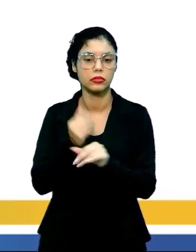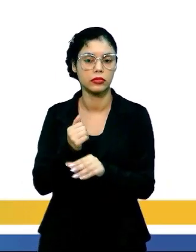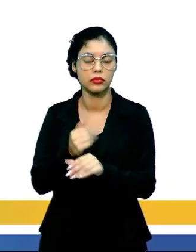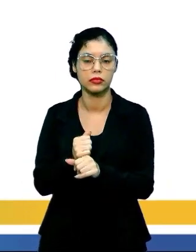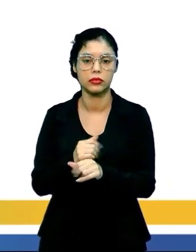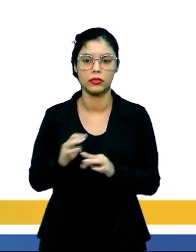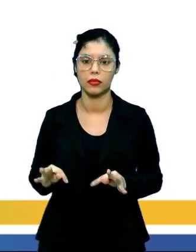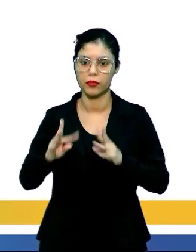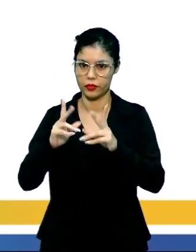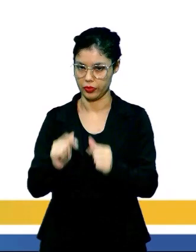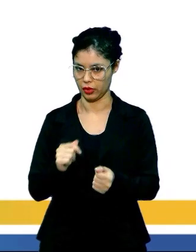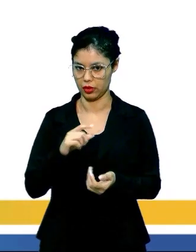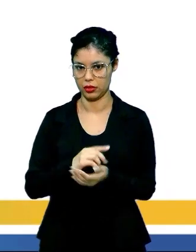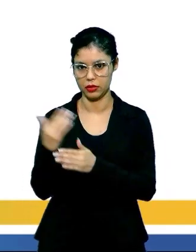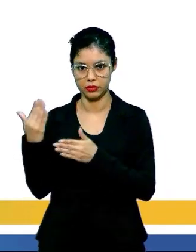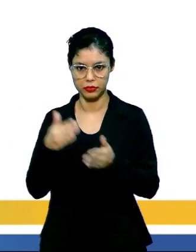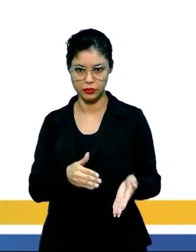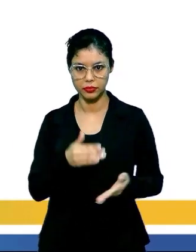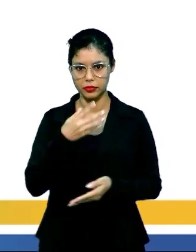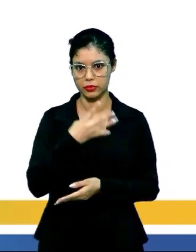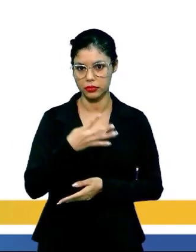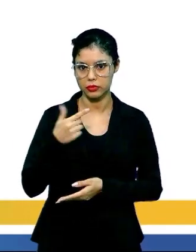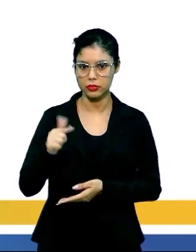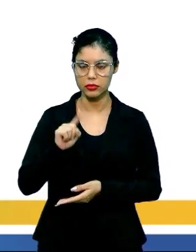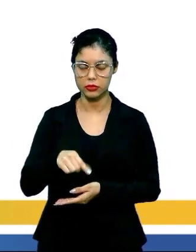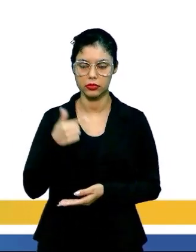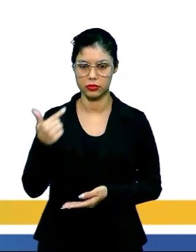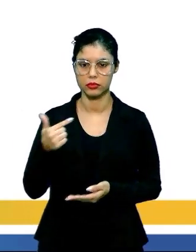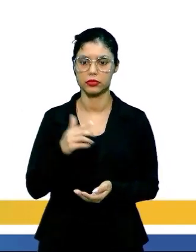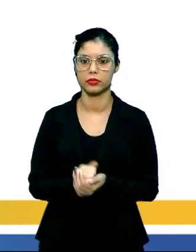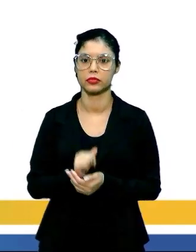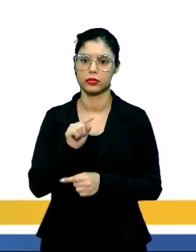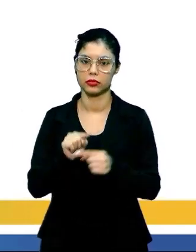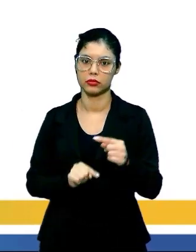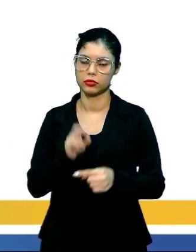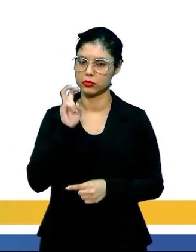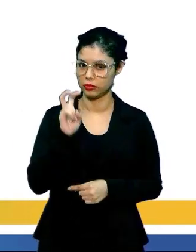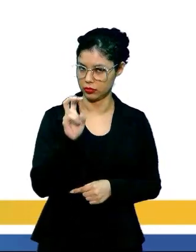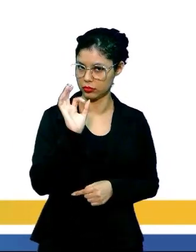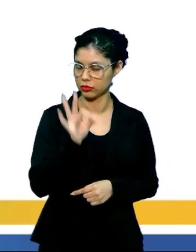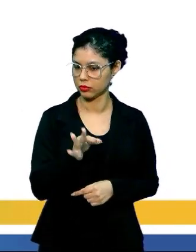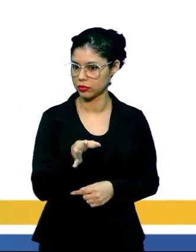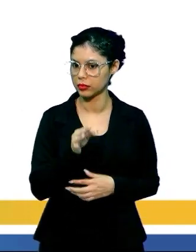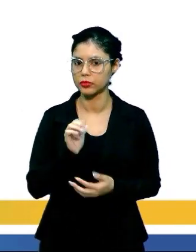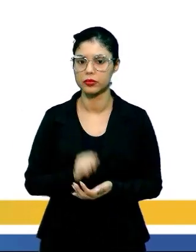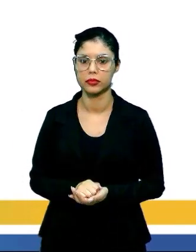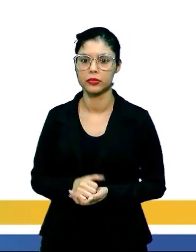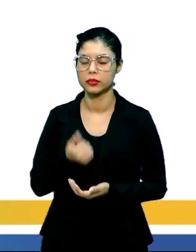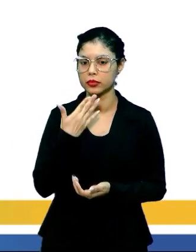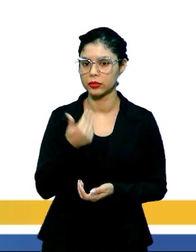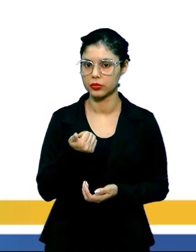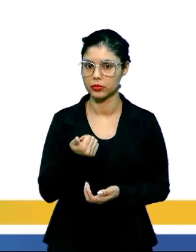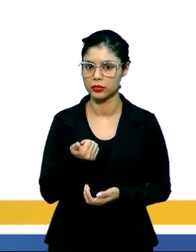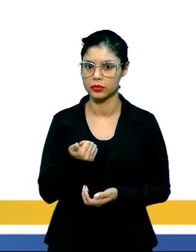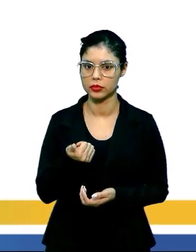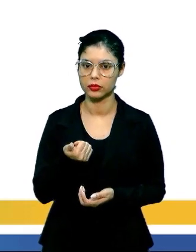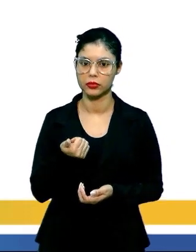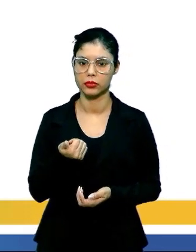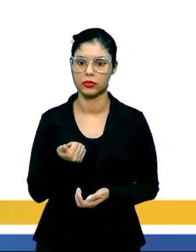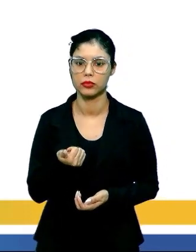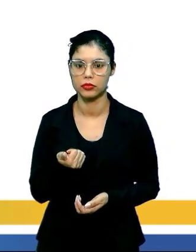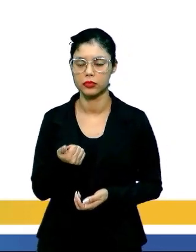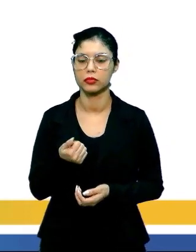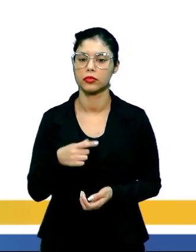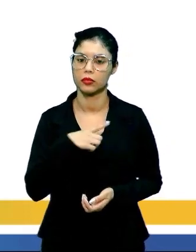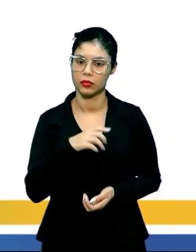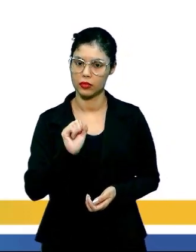Somando tudo, eu vou chegar a 42,2 e eu vou dividir por 5, certo? Beleza? Então, a média